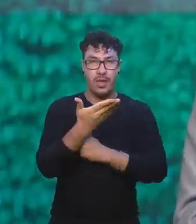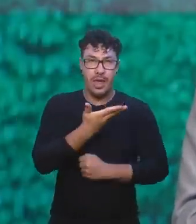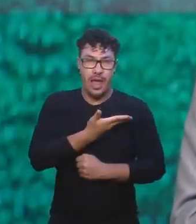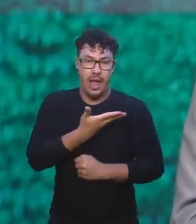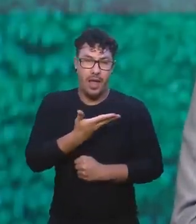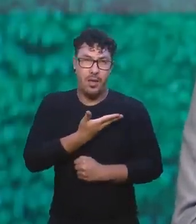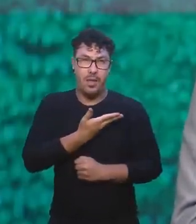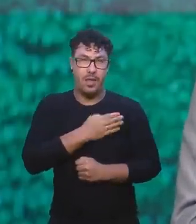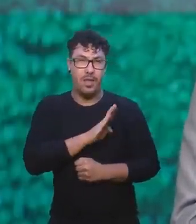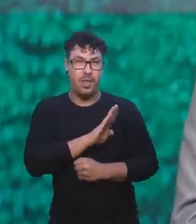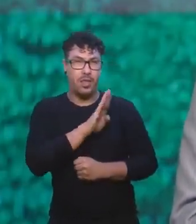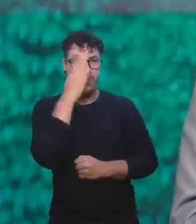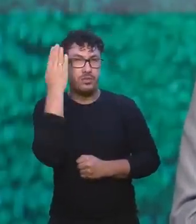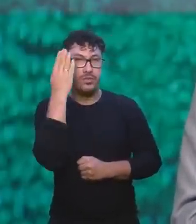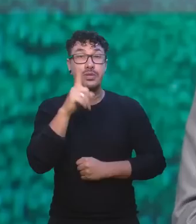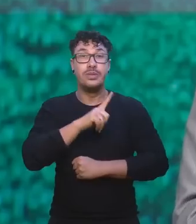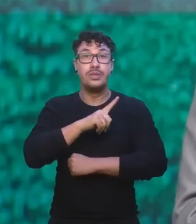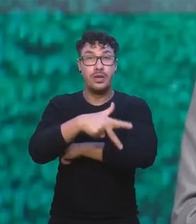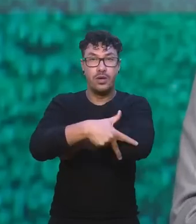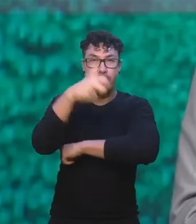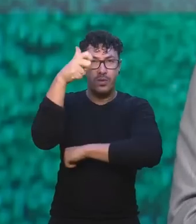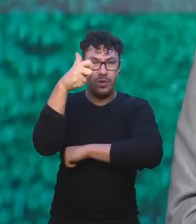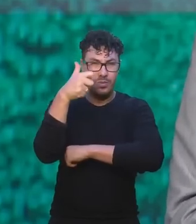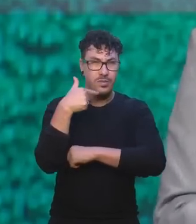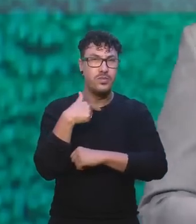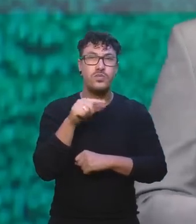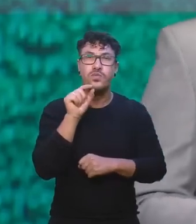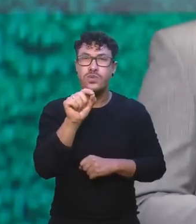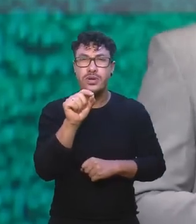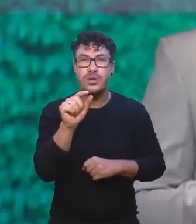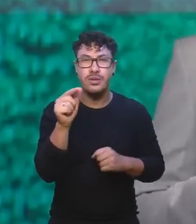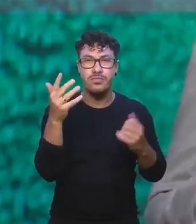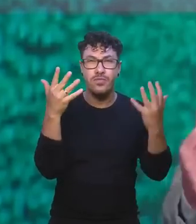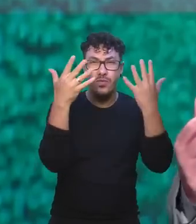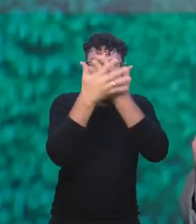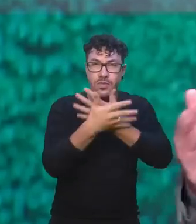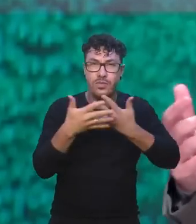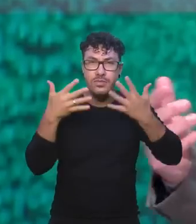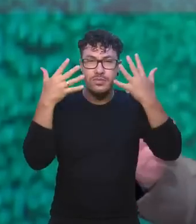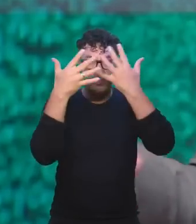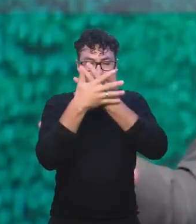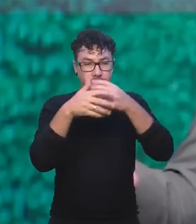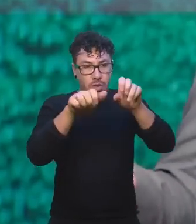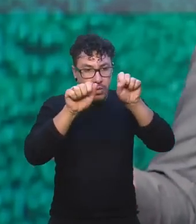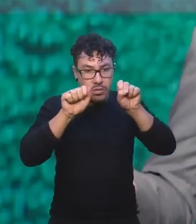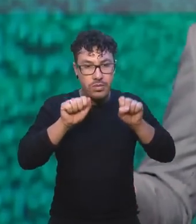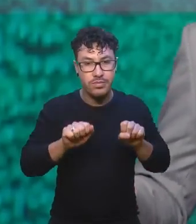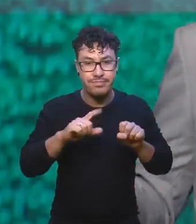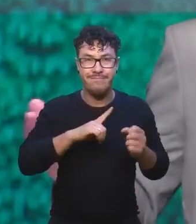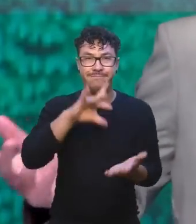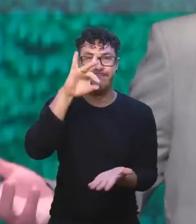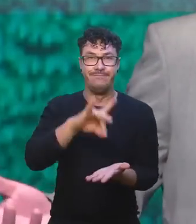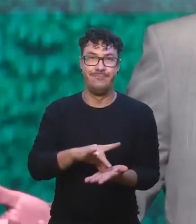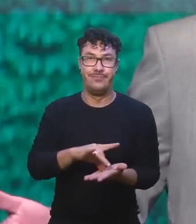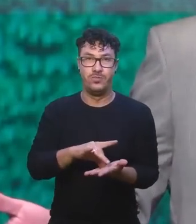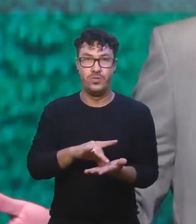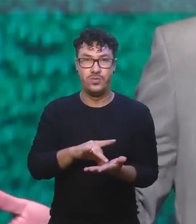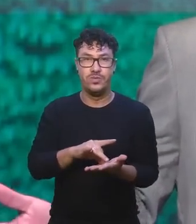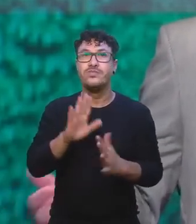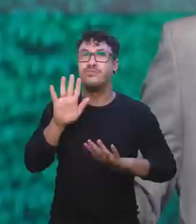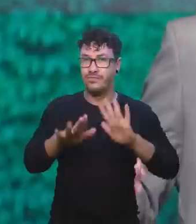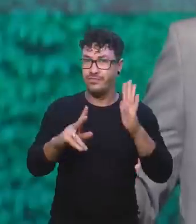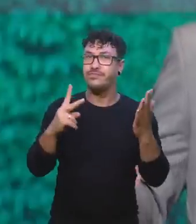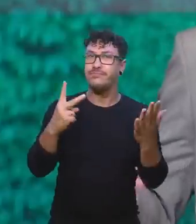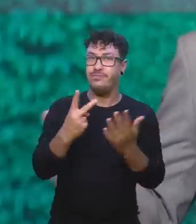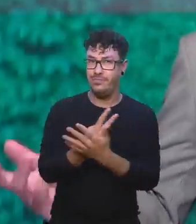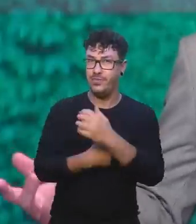amigas, golpes nas sombras, ou seja, muitas vezes sofremos algo e nem sabemos de onde veio o golpe.